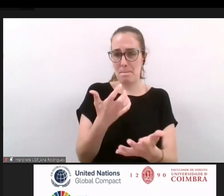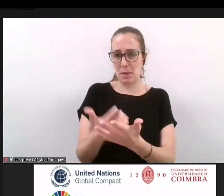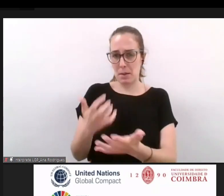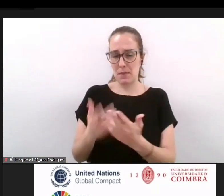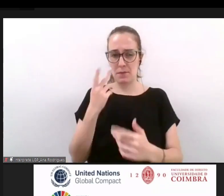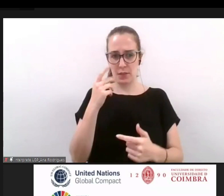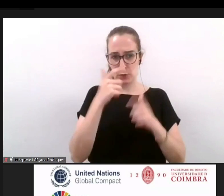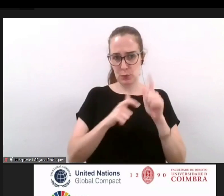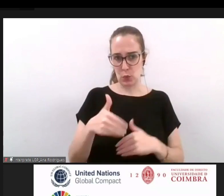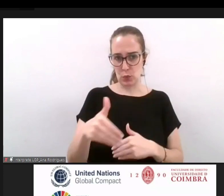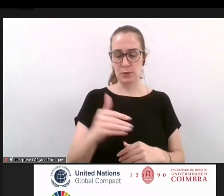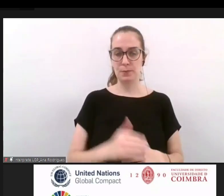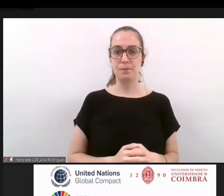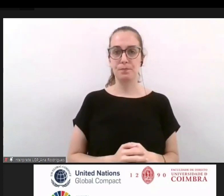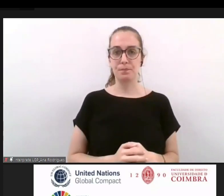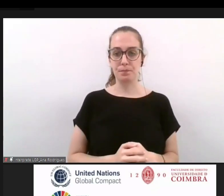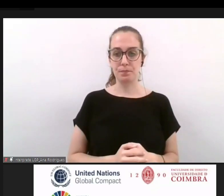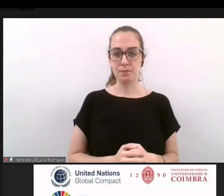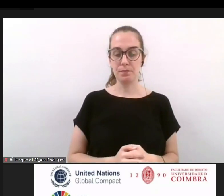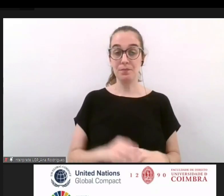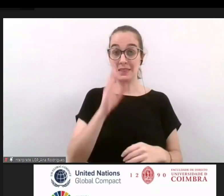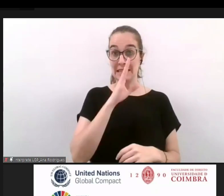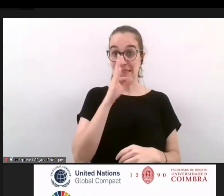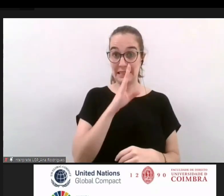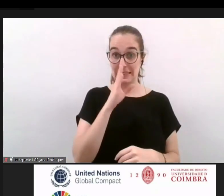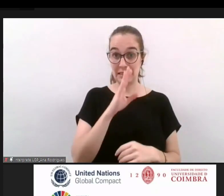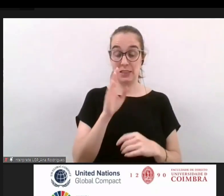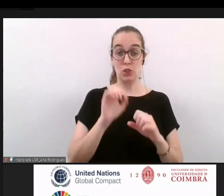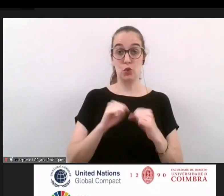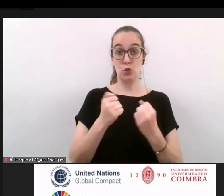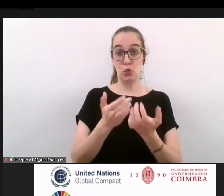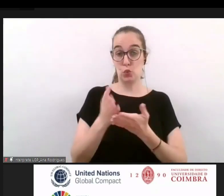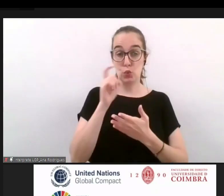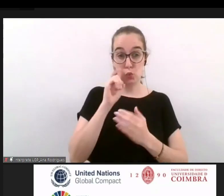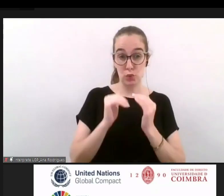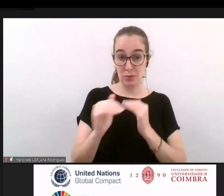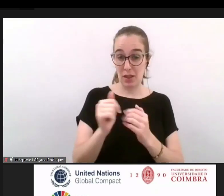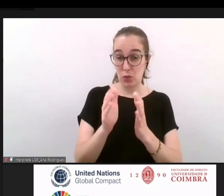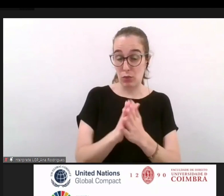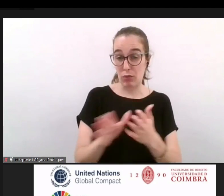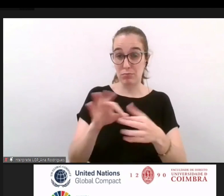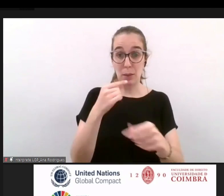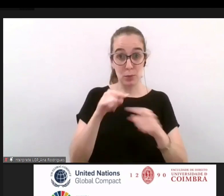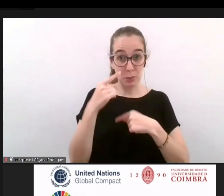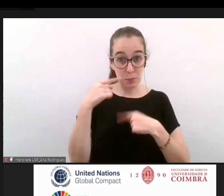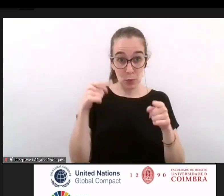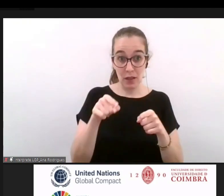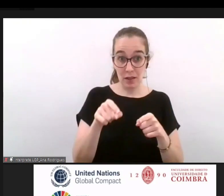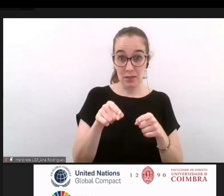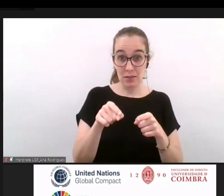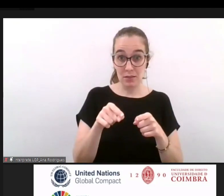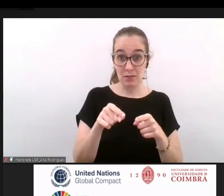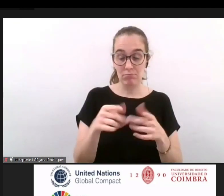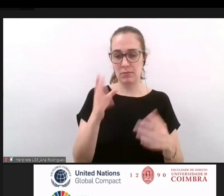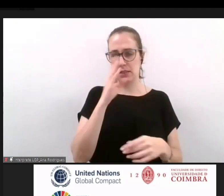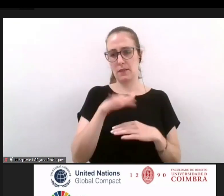vivem. Nós também achamos que integrar a sustentabilidade em todas as áreas de ação cobertas pelas políticas públicas, ao fazer isso